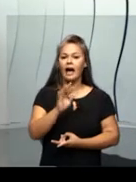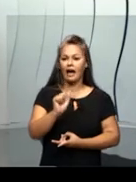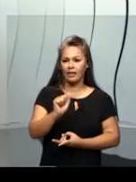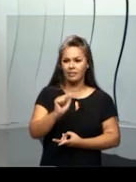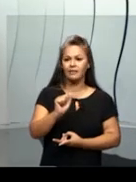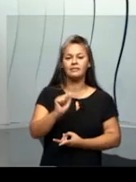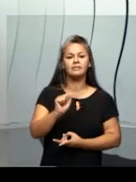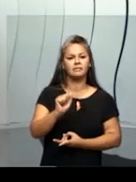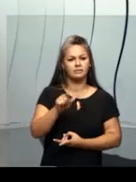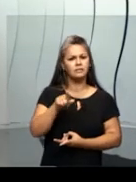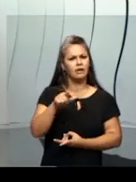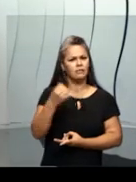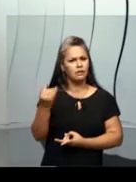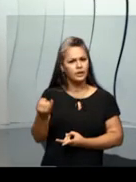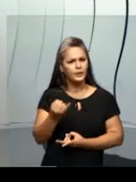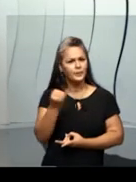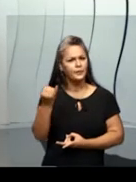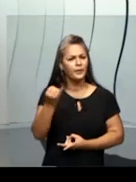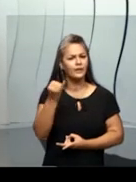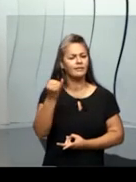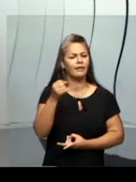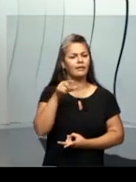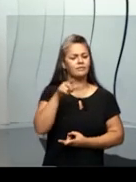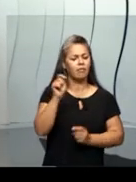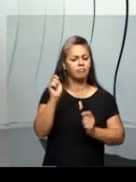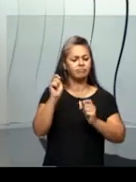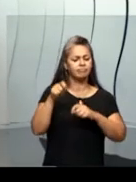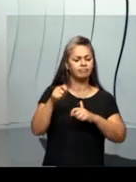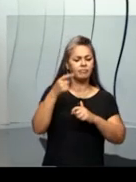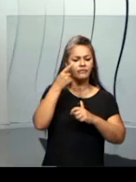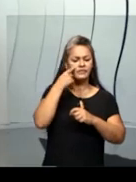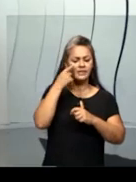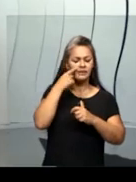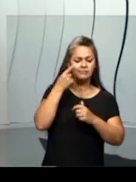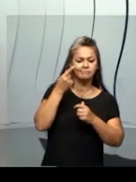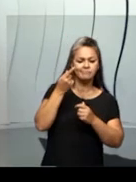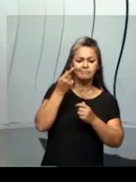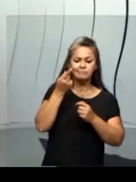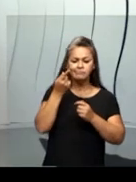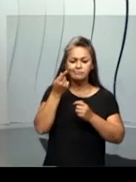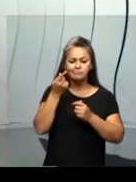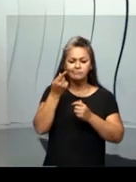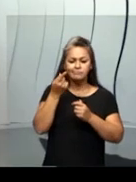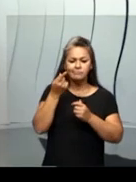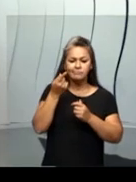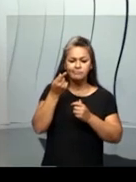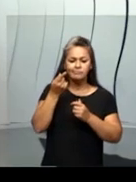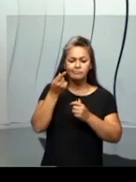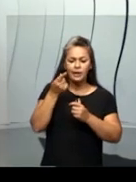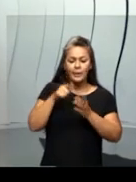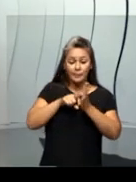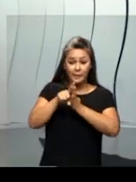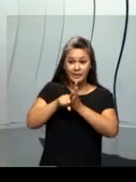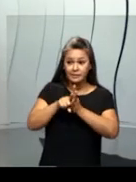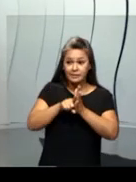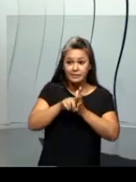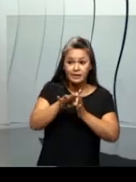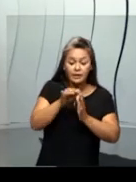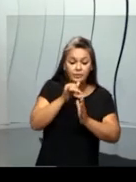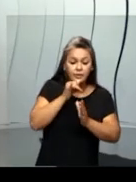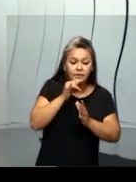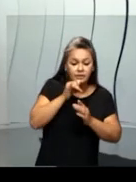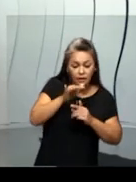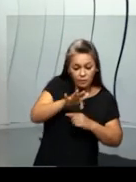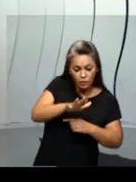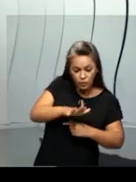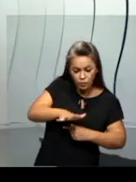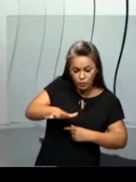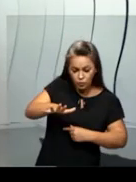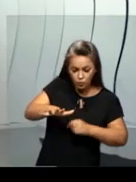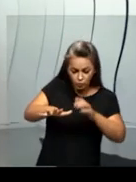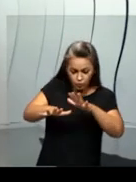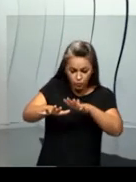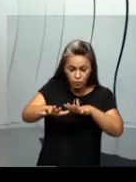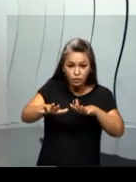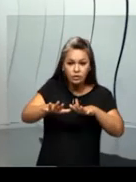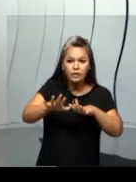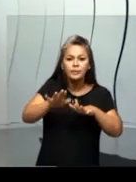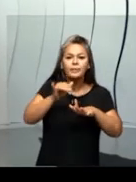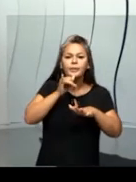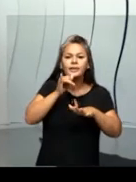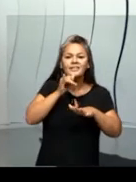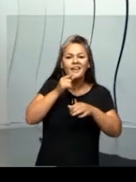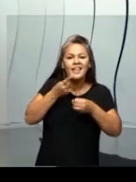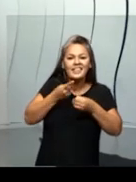do espaço, ou seja, formar, né, você planejar, organizar uma cidade, por exemplo, é importante esses estudos aí